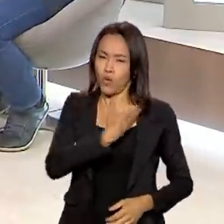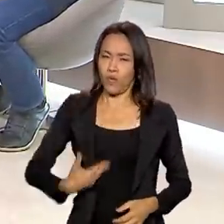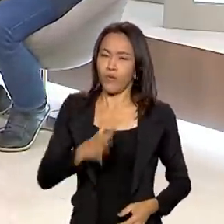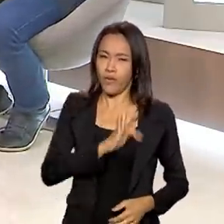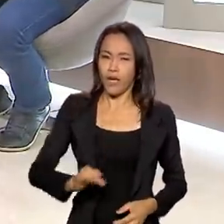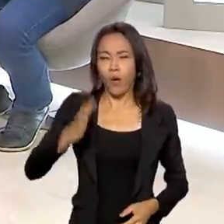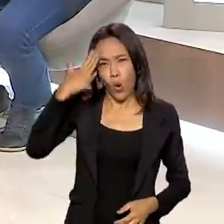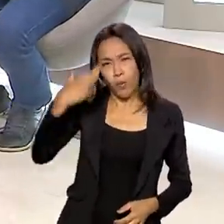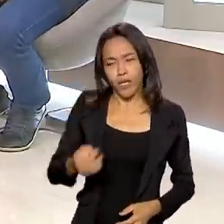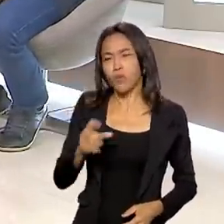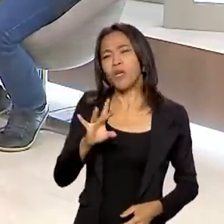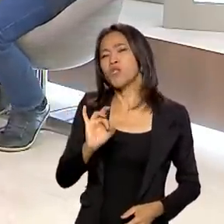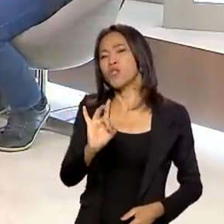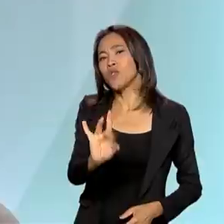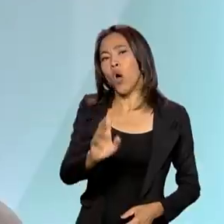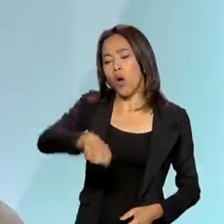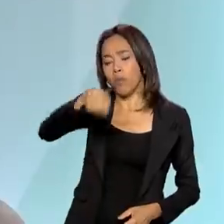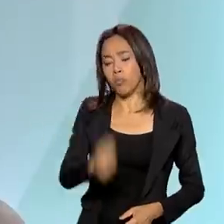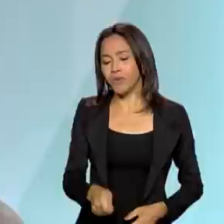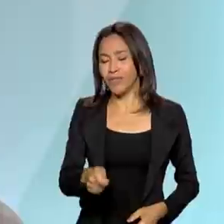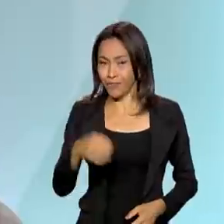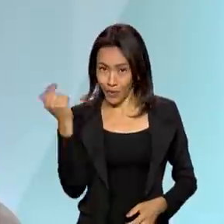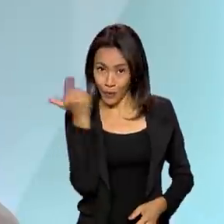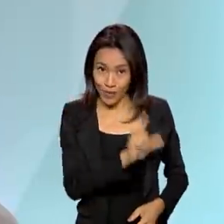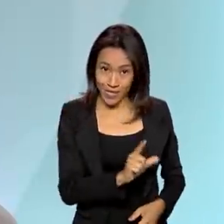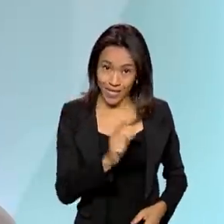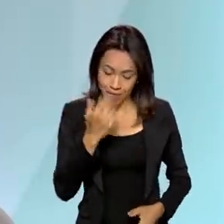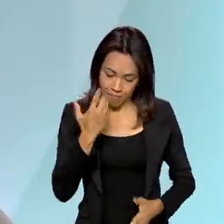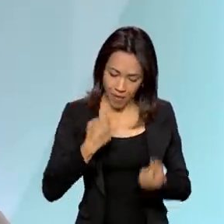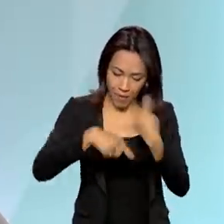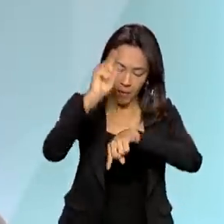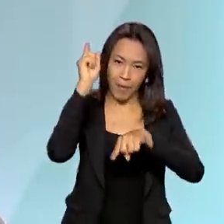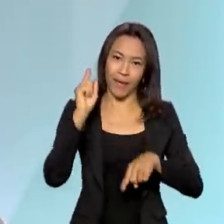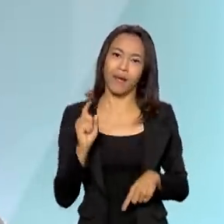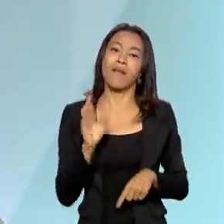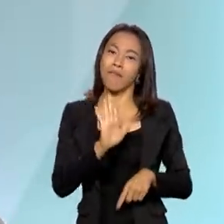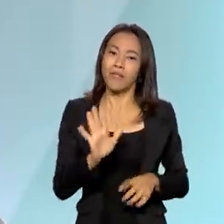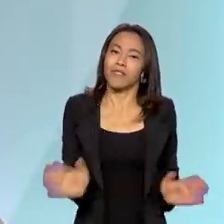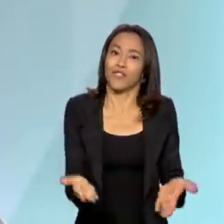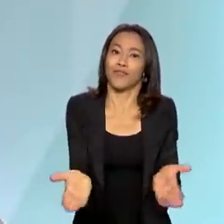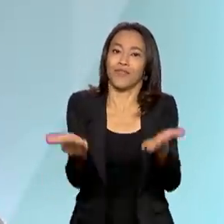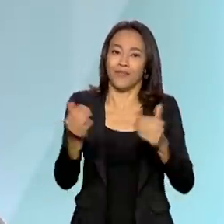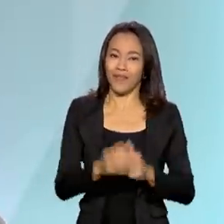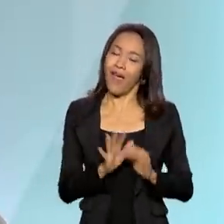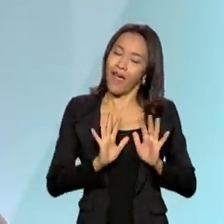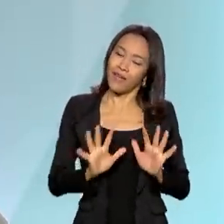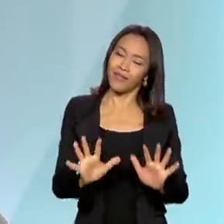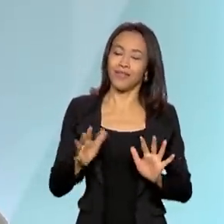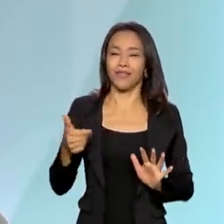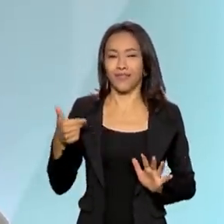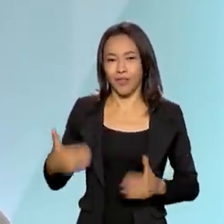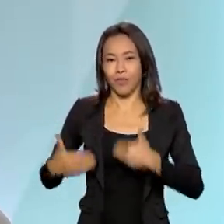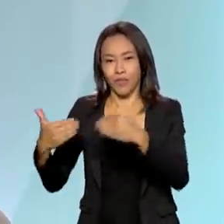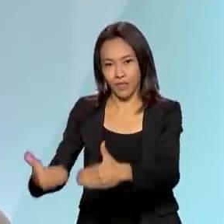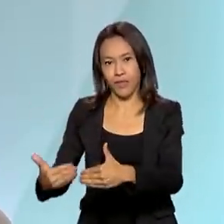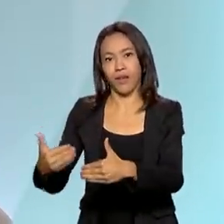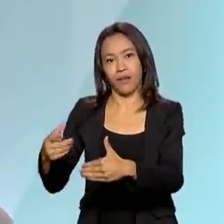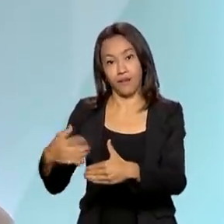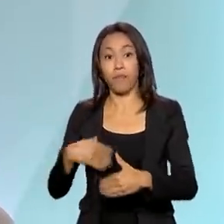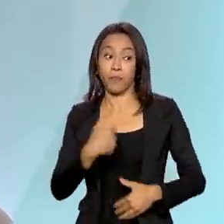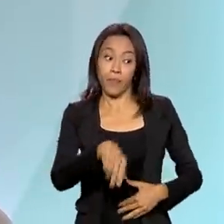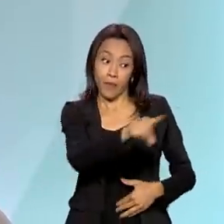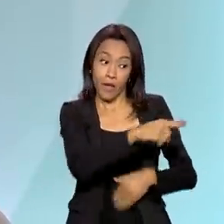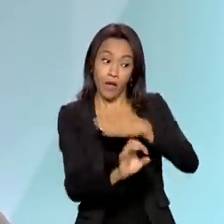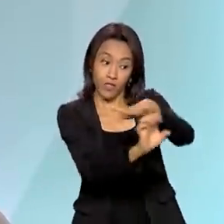apenas punindo que você vai fazer uma nova economia verde, mas se incentivando. E é isso que o Ministério do Meio Ambiente faz, o privado e o